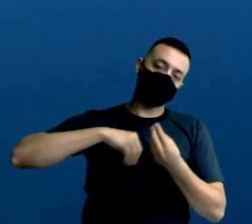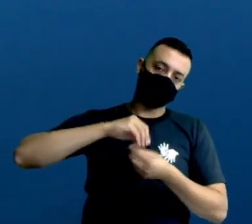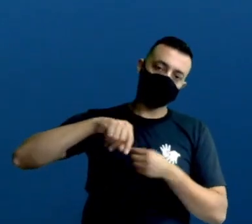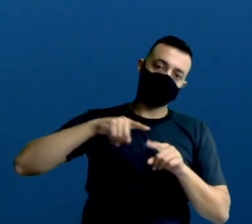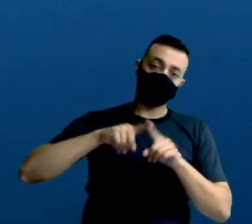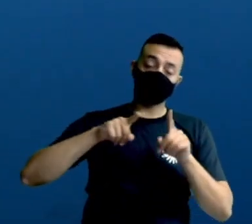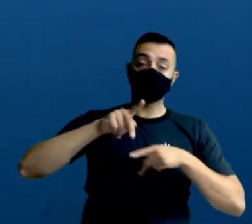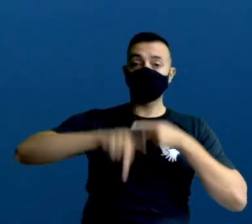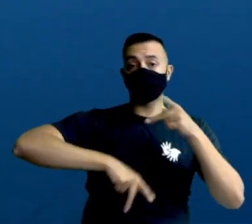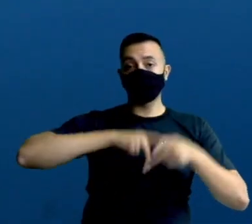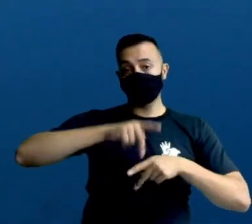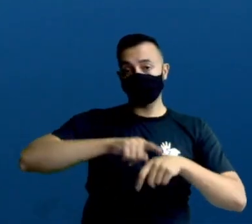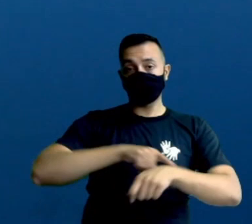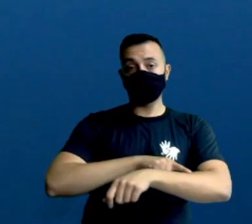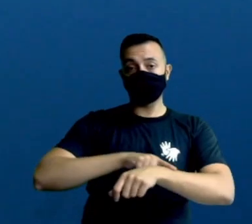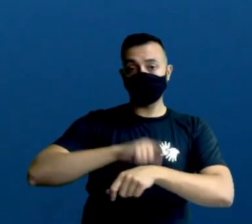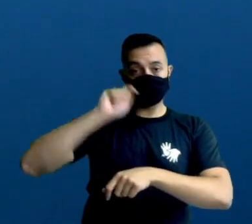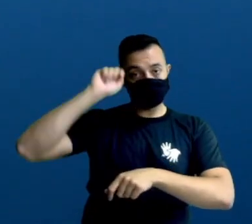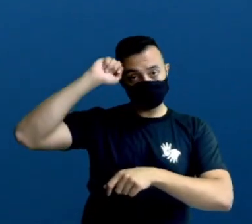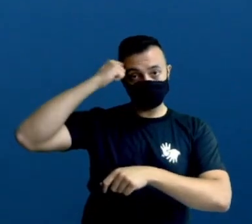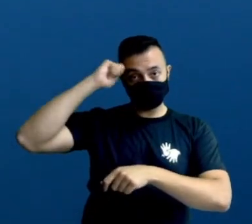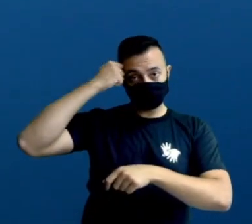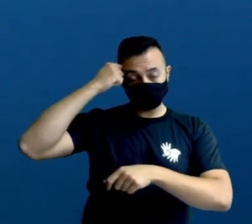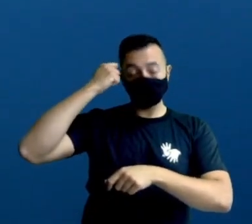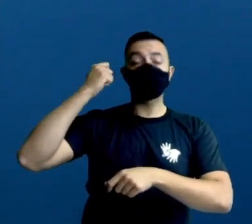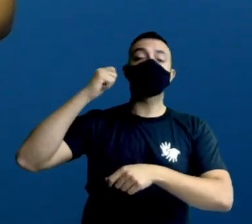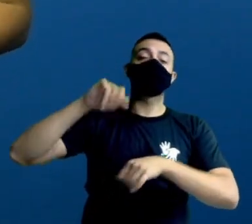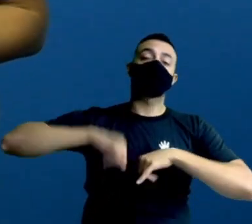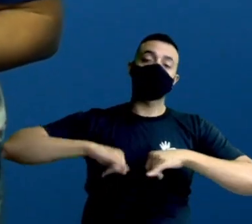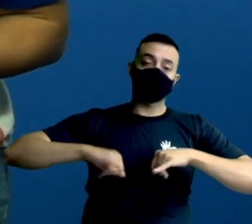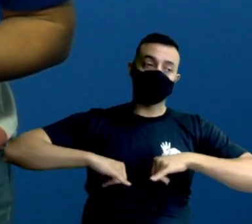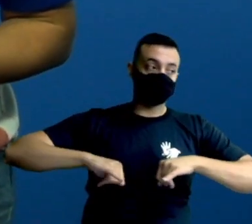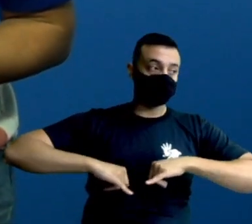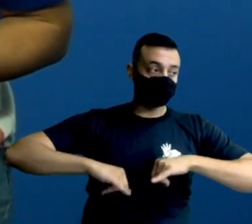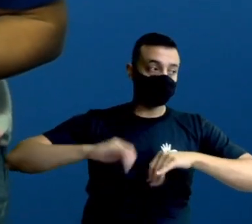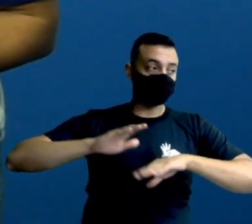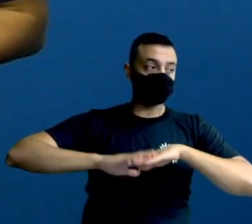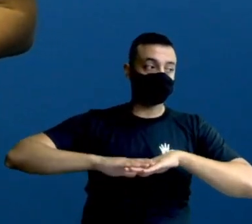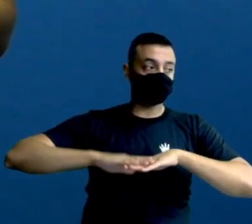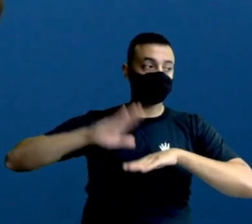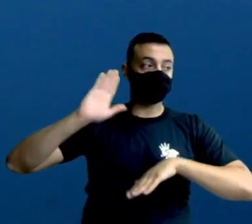Mas o povo de pele mais escura sofre muito mais